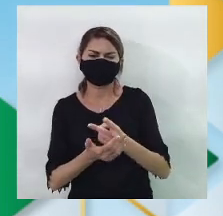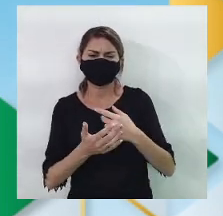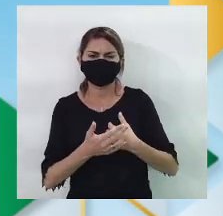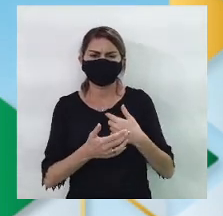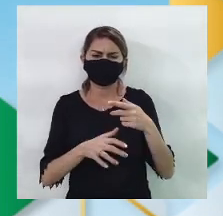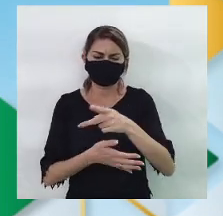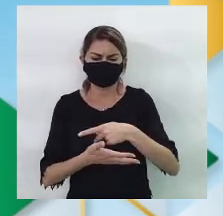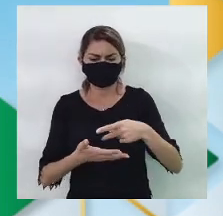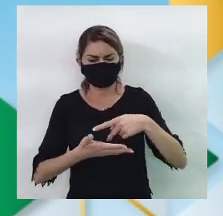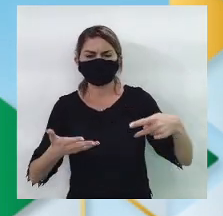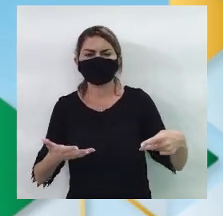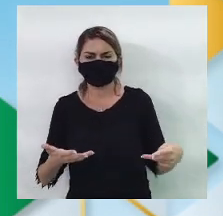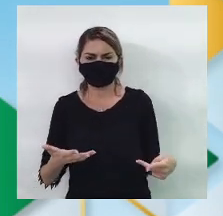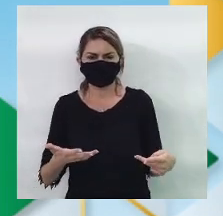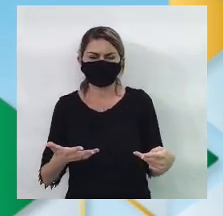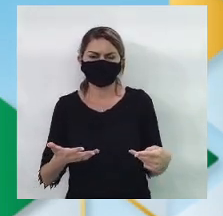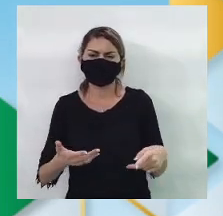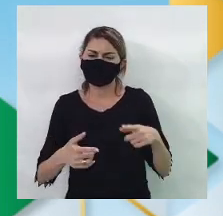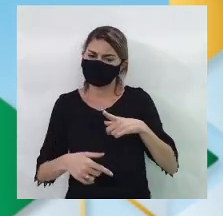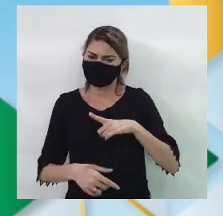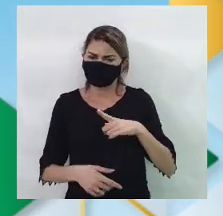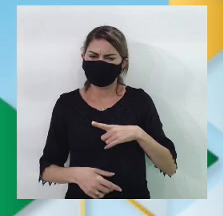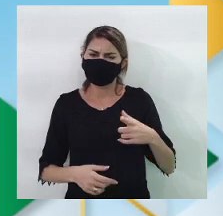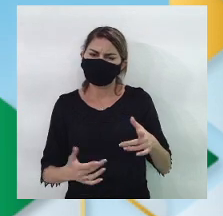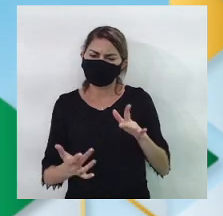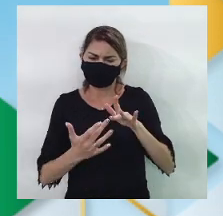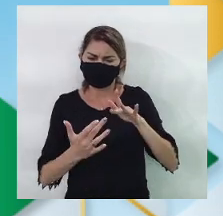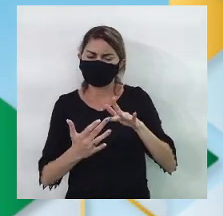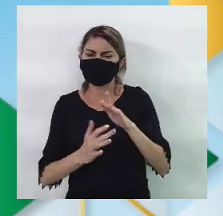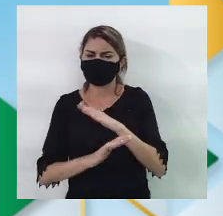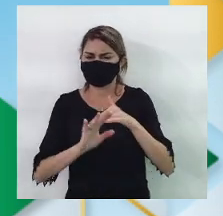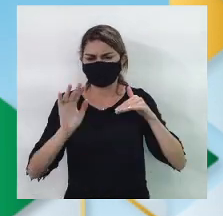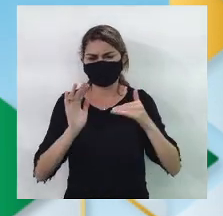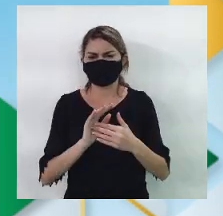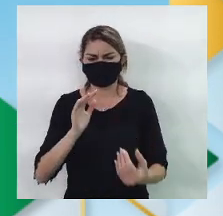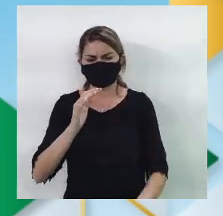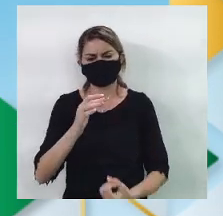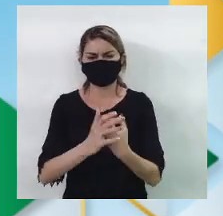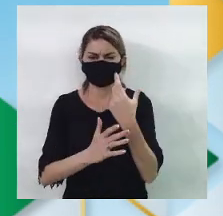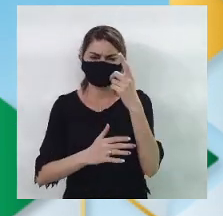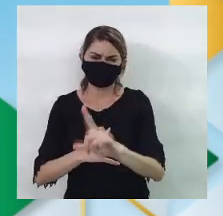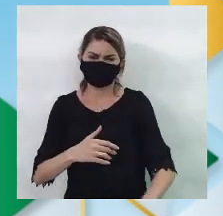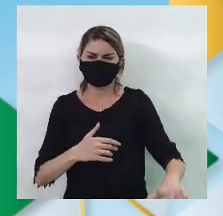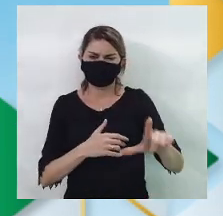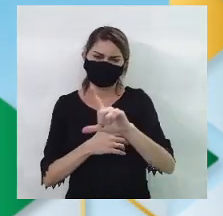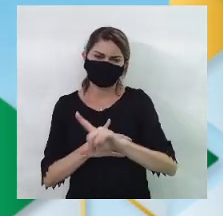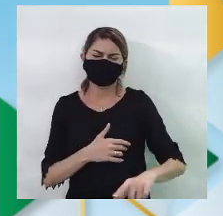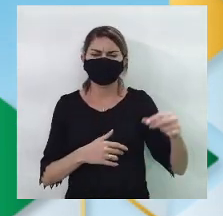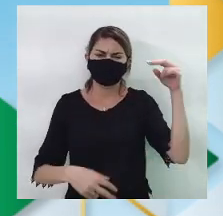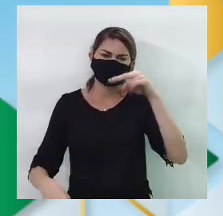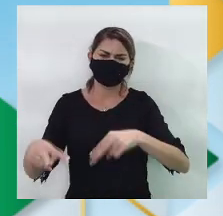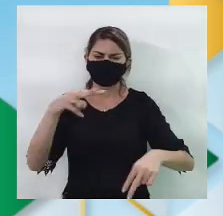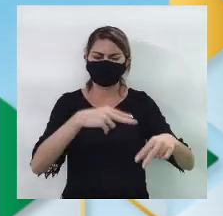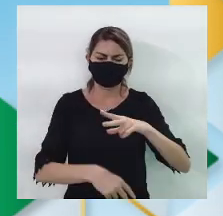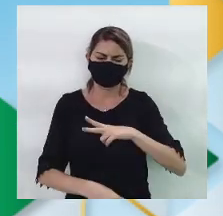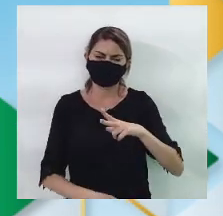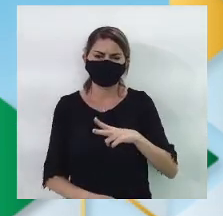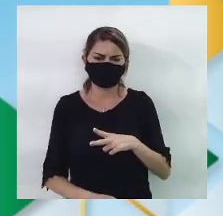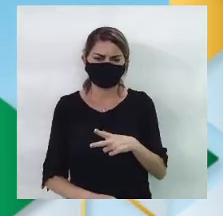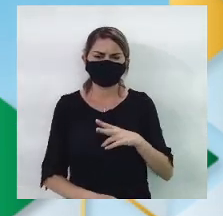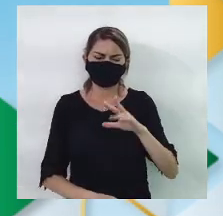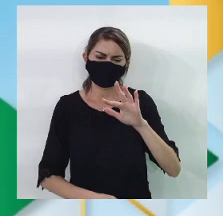extremamente poético. Ela tem uma intimidade total com a criação literária e uma visão particular sobre